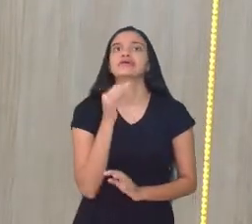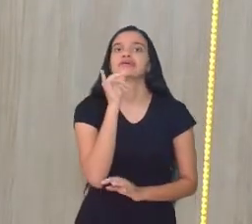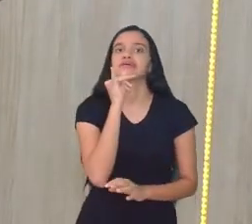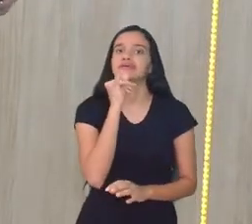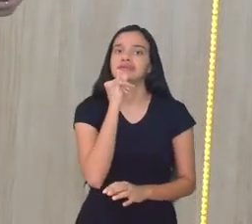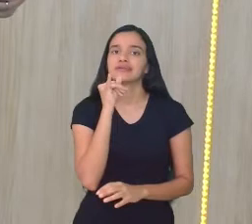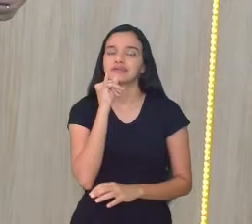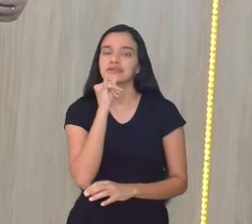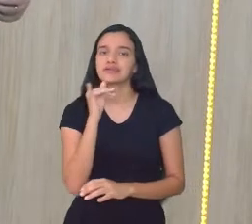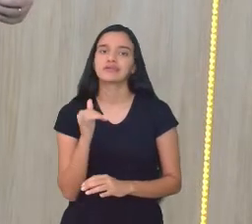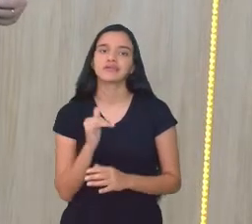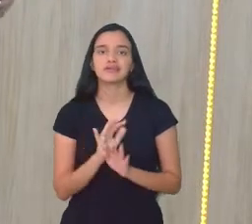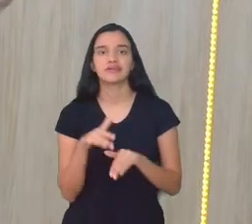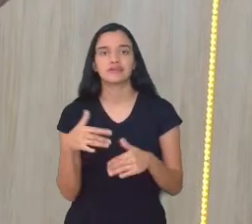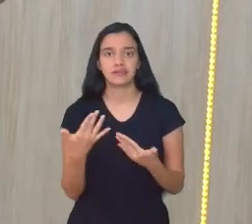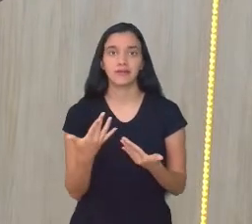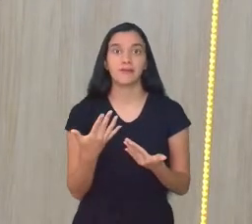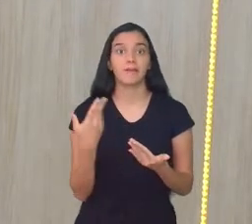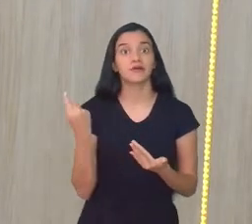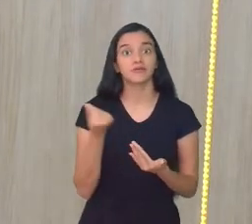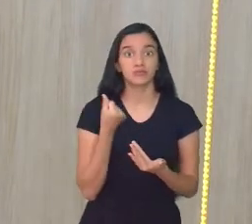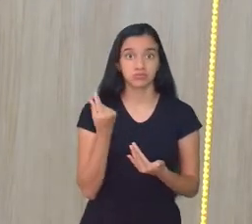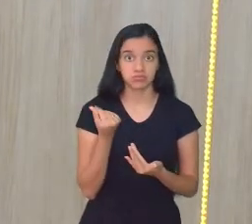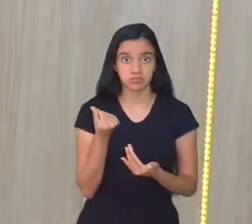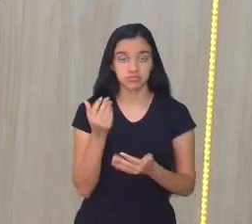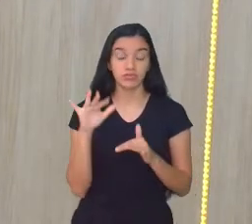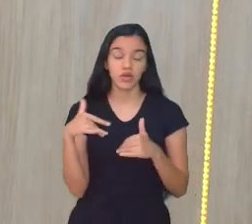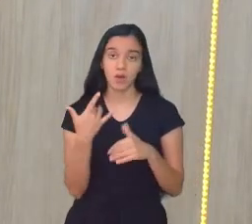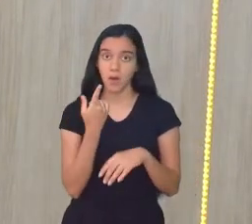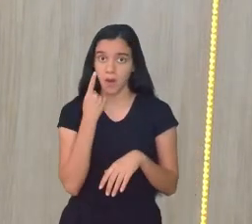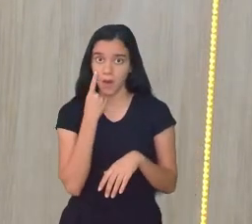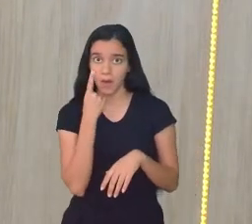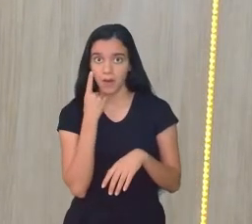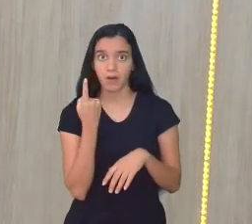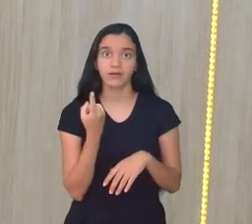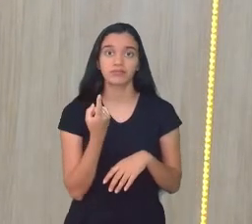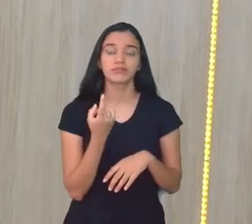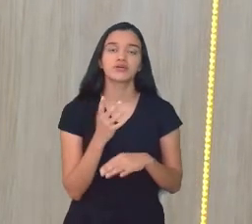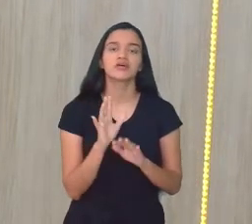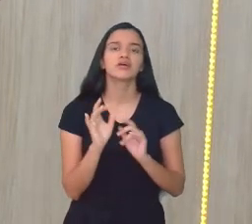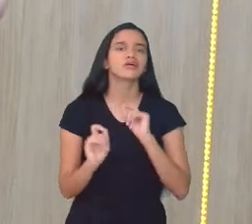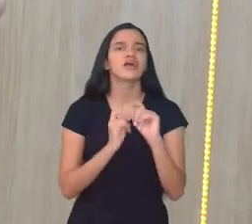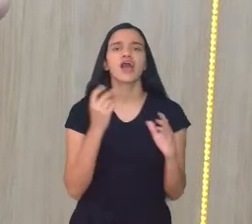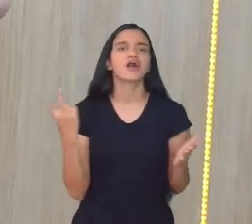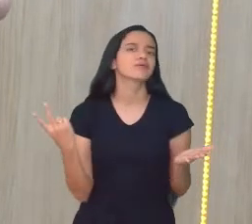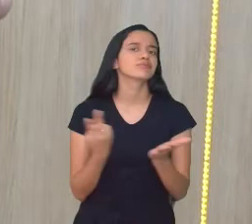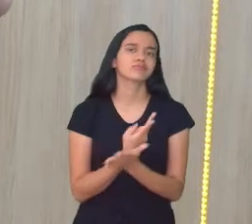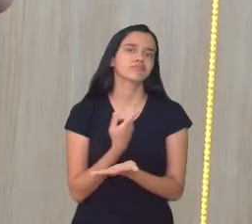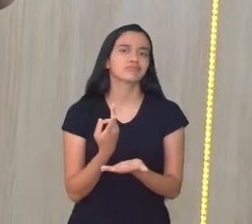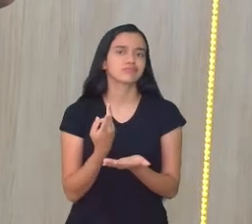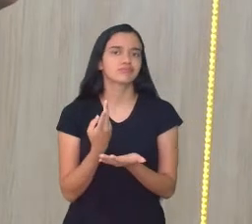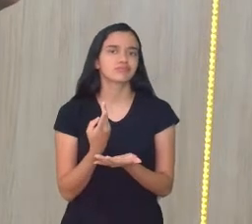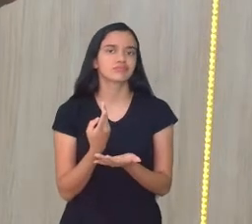no universo dos reais. Olha só, pessoal, o que que acontece